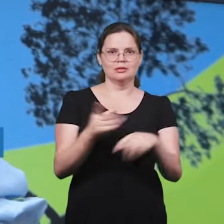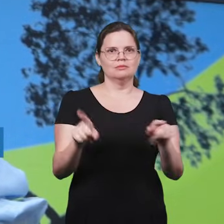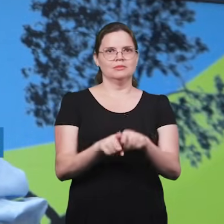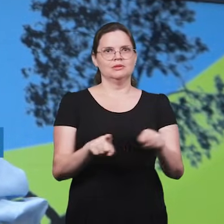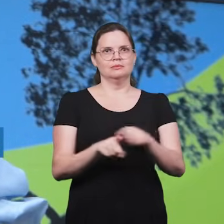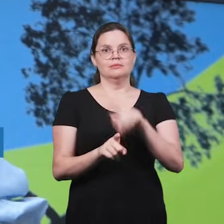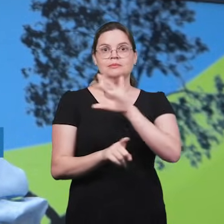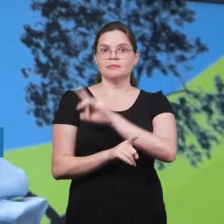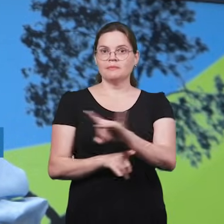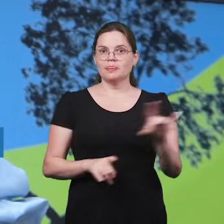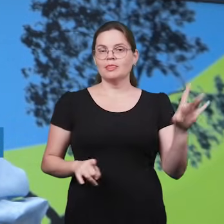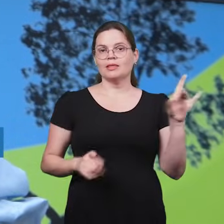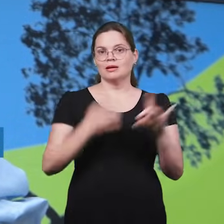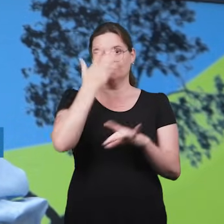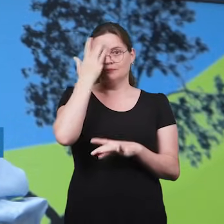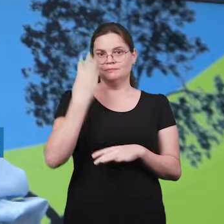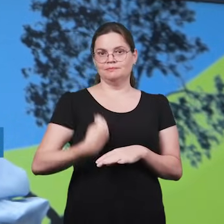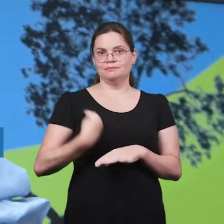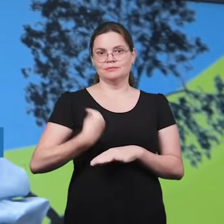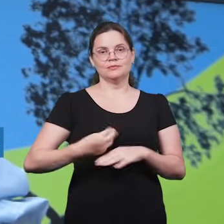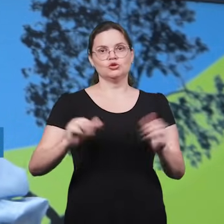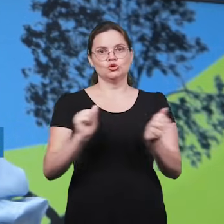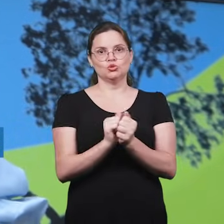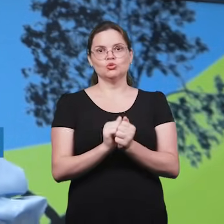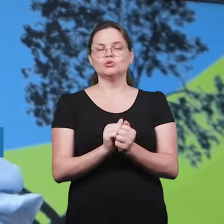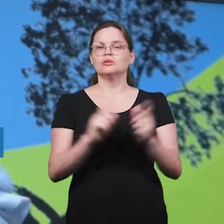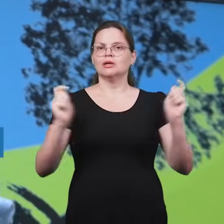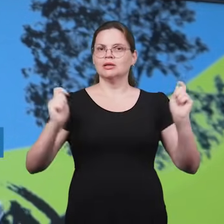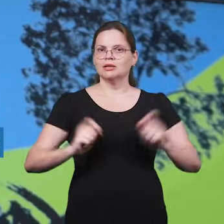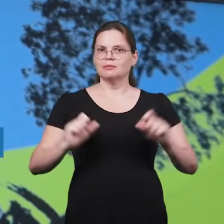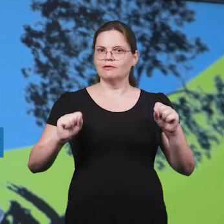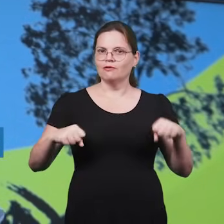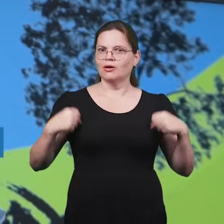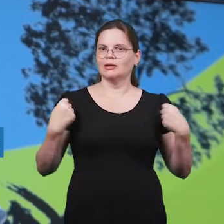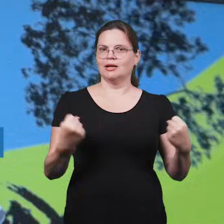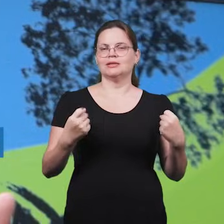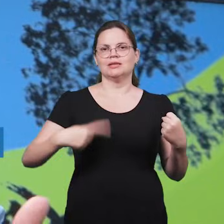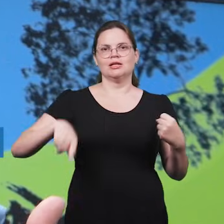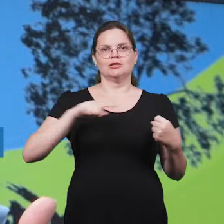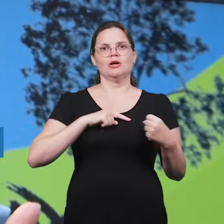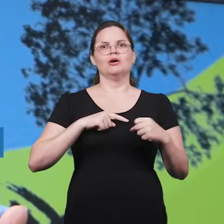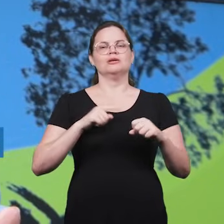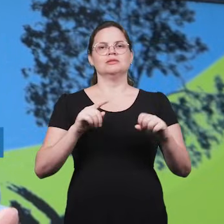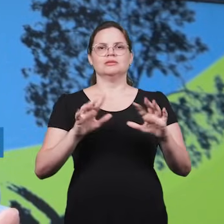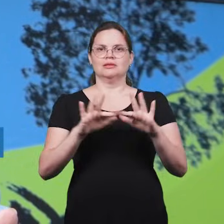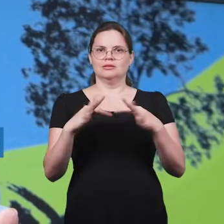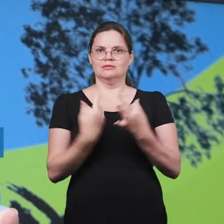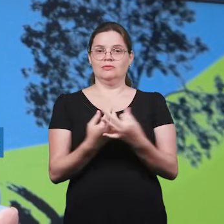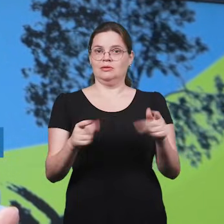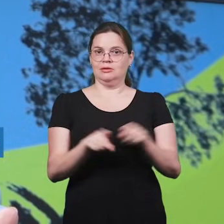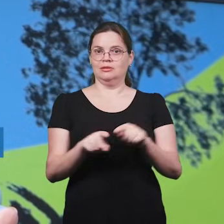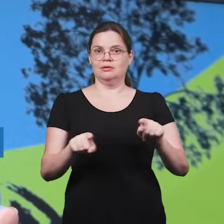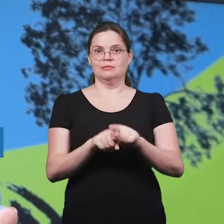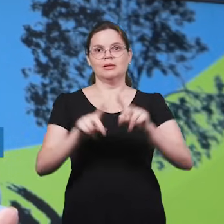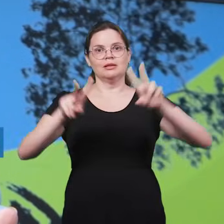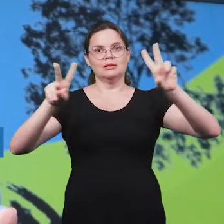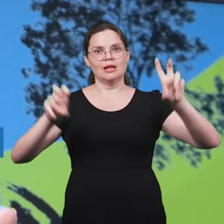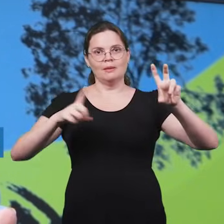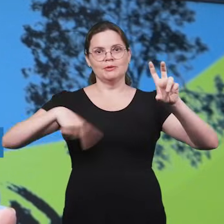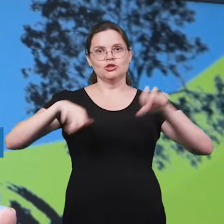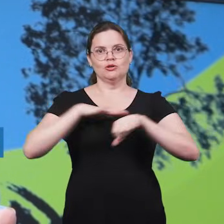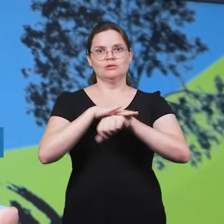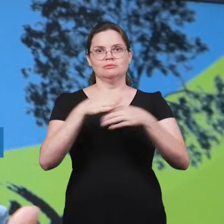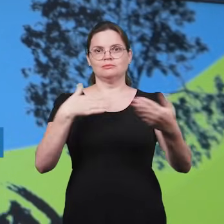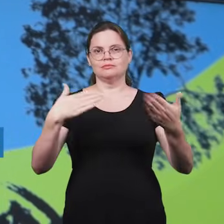cada parceiro que contribui para o fortalecimento das nossas famílias, dos temas que aqui desenvolvemos. Nosso